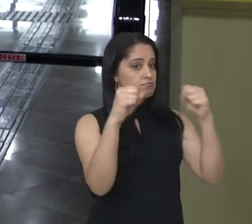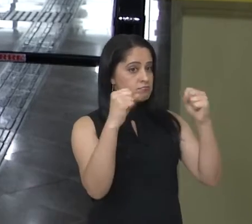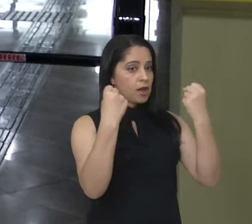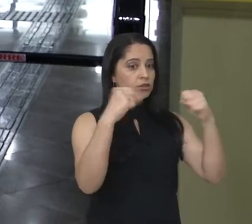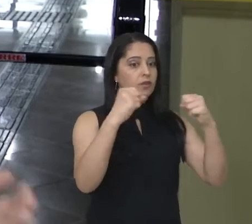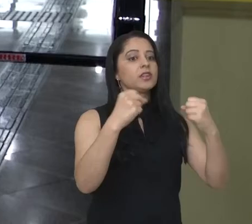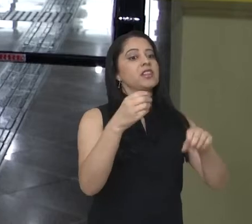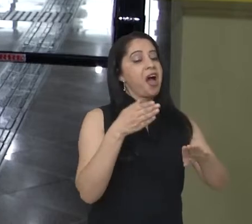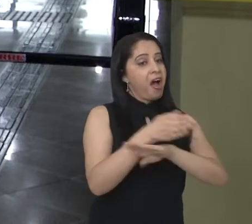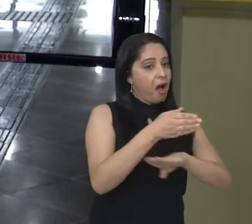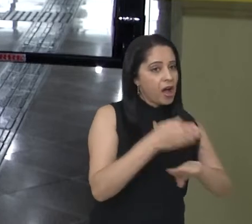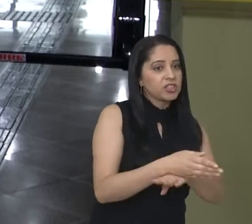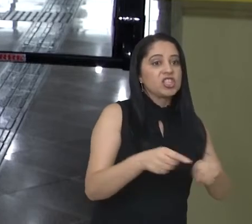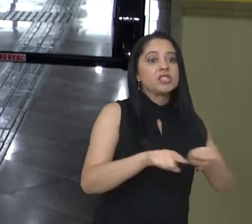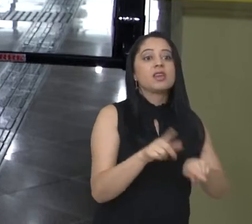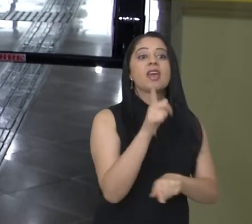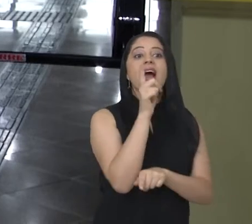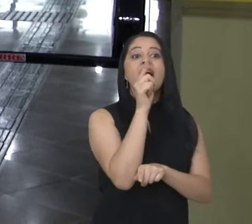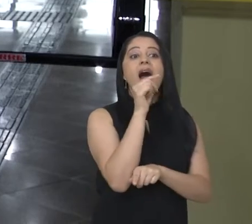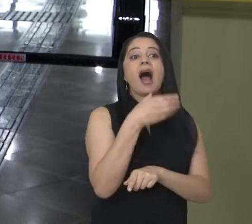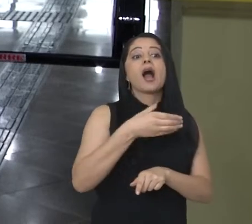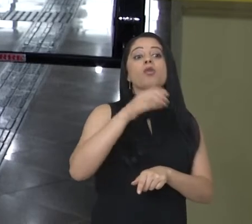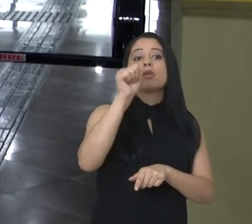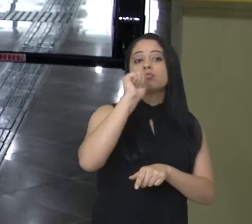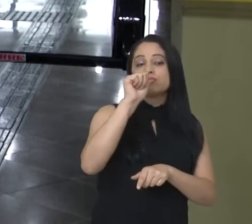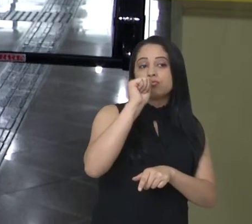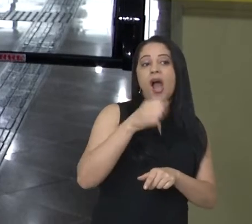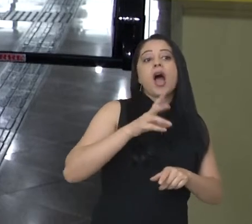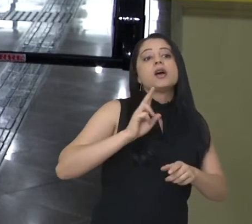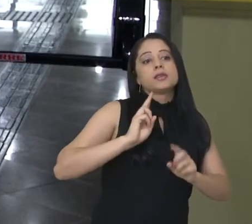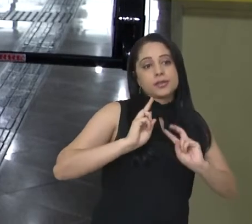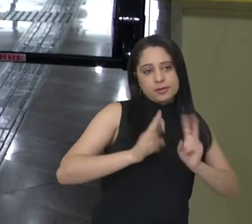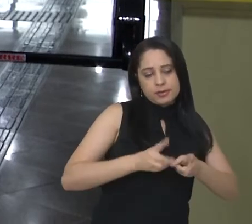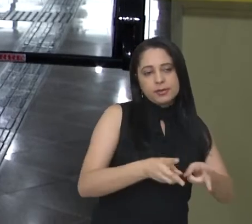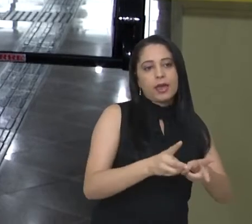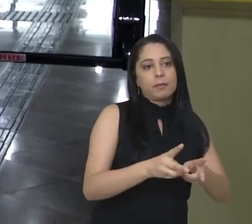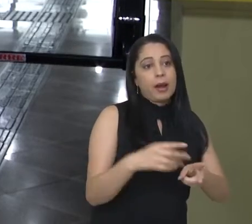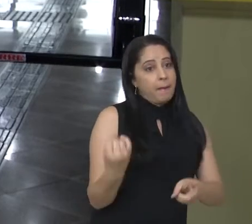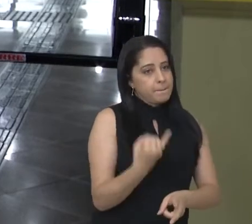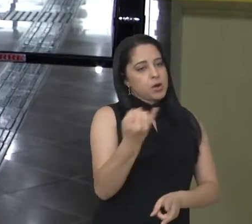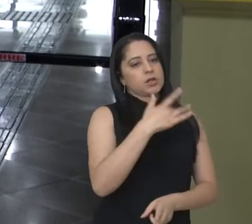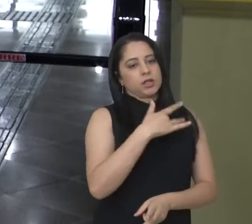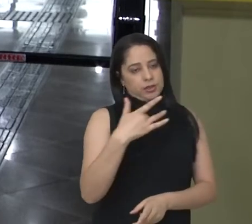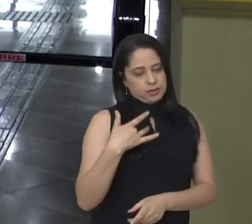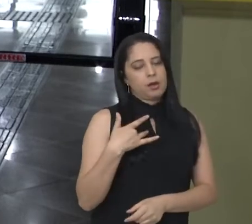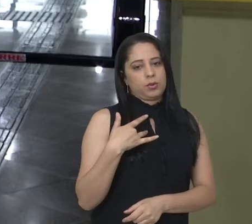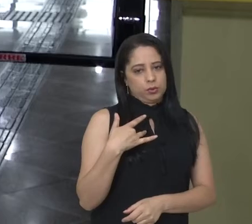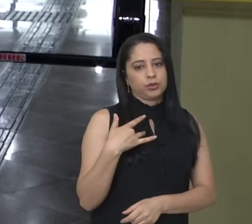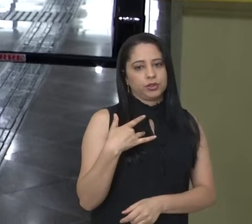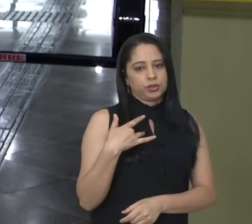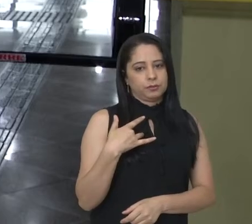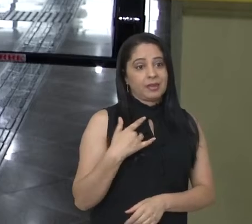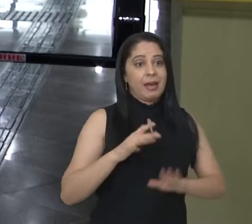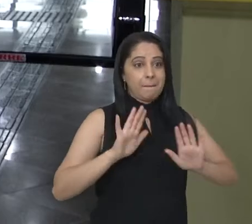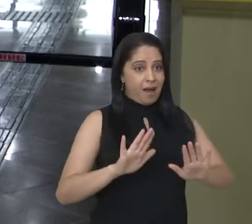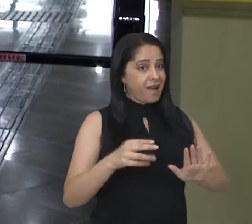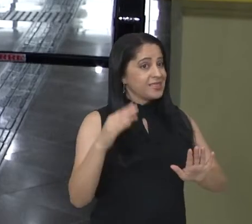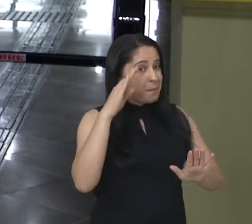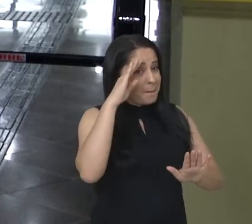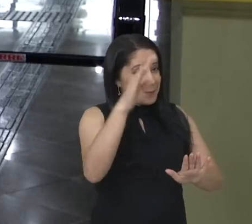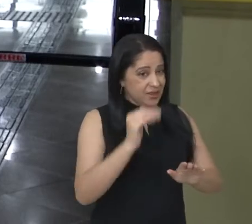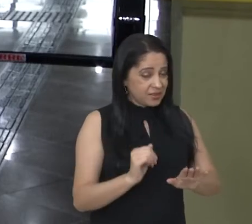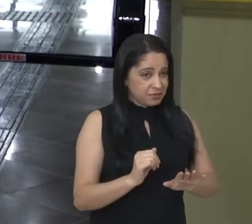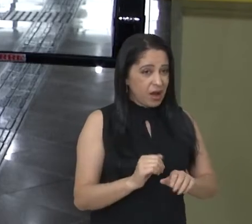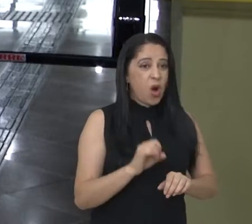ou não fazendo atividade física, se estamos tomando água, enfim. Então, tudo isso é muito importante para a saúde